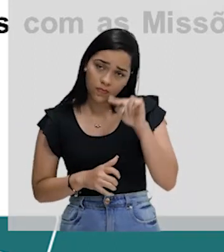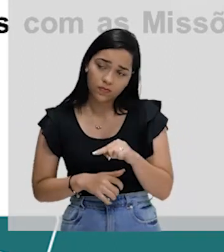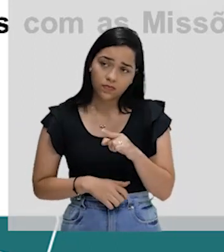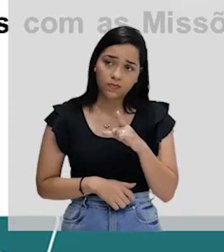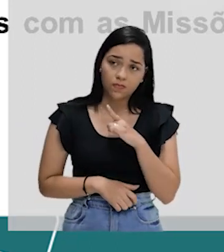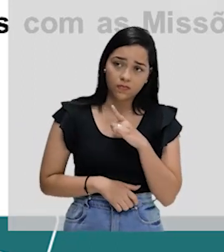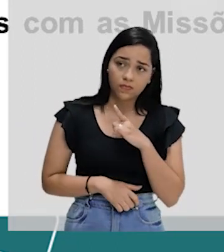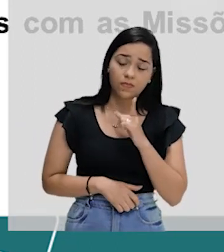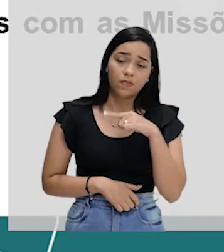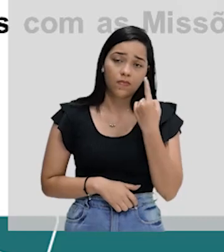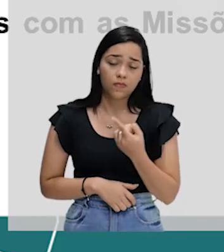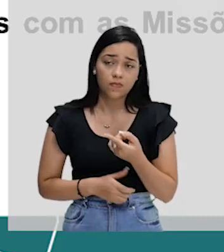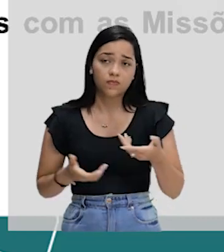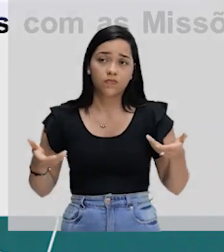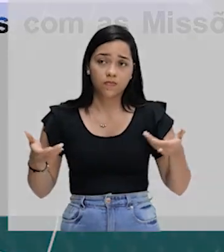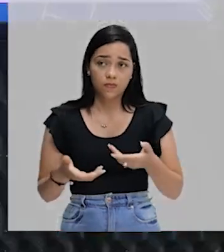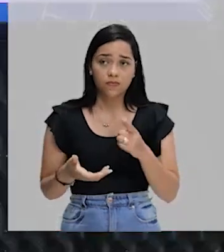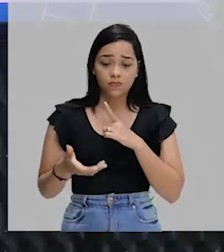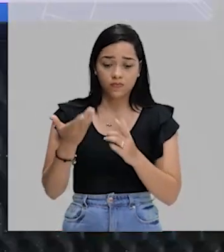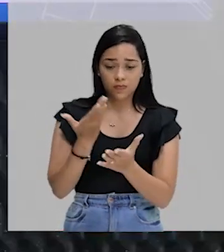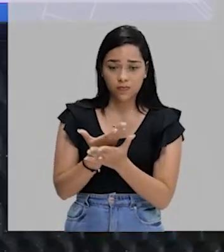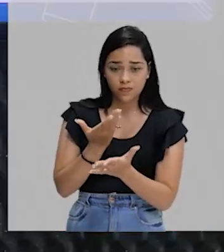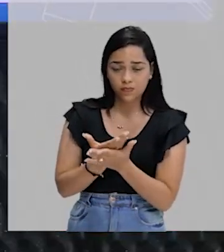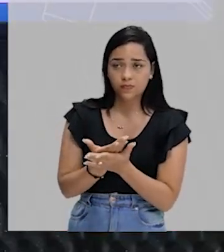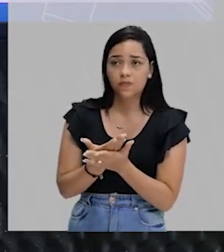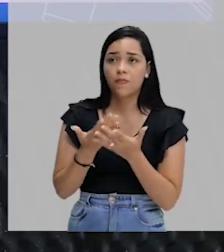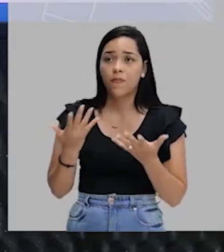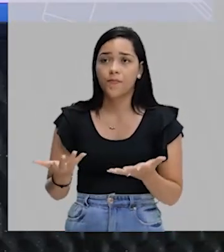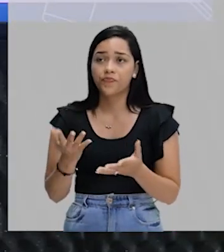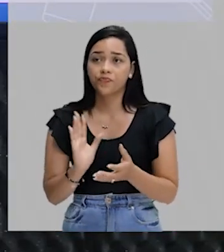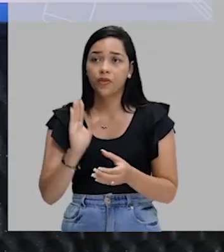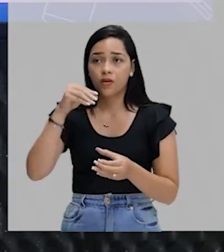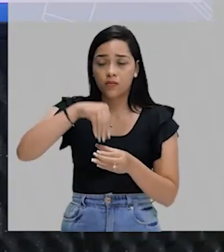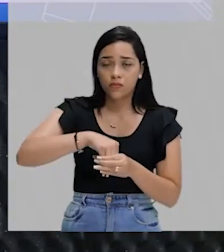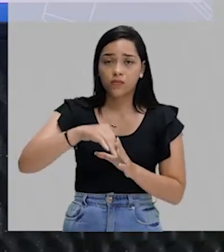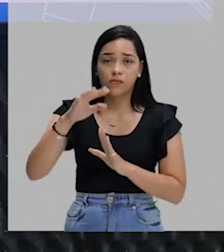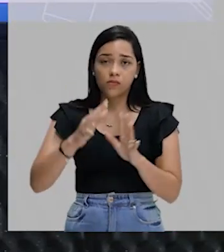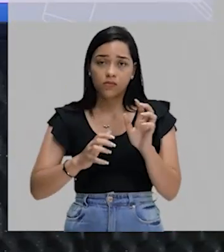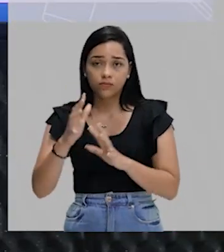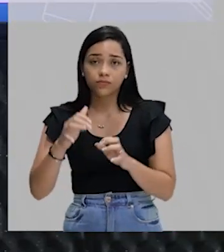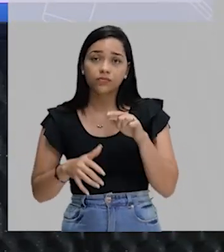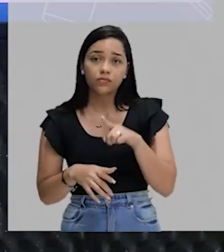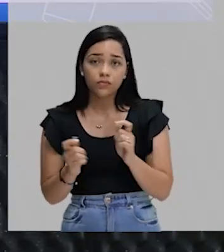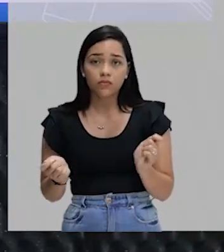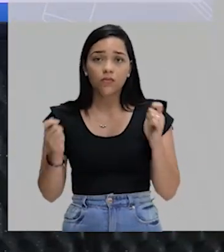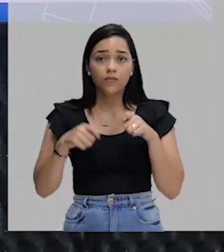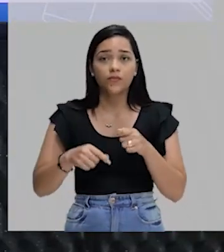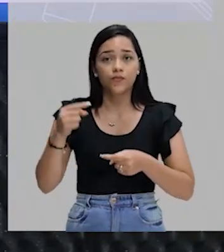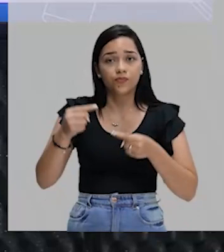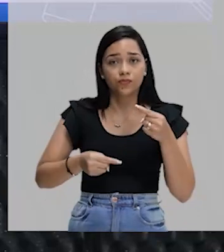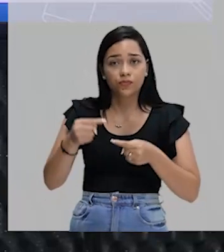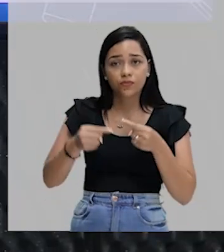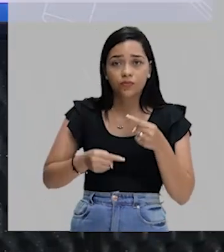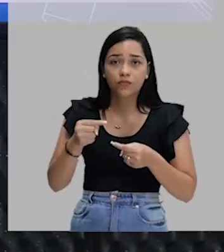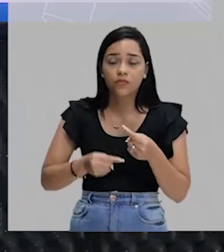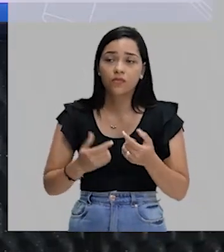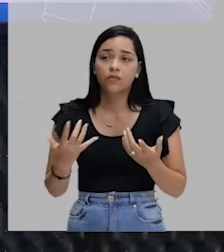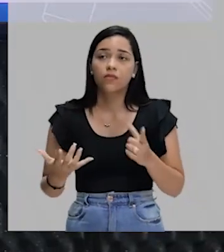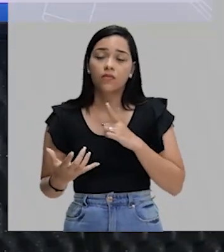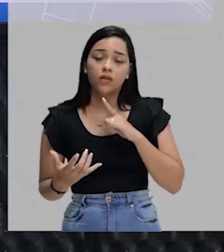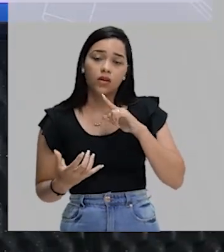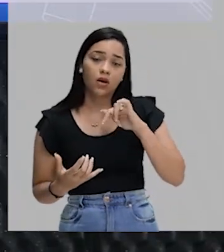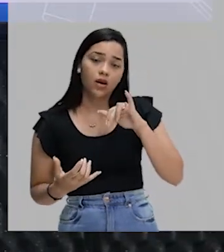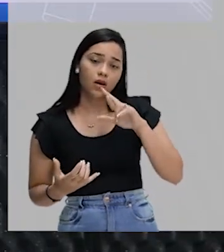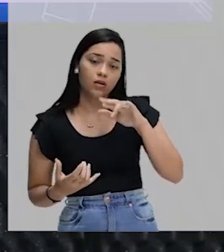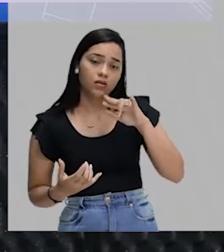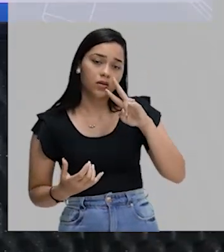caso que nós vamos fazer com a aula de hoje, mas dentro das guerras indígenas, você pode discutir as